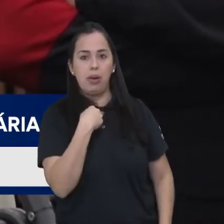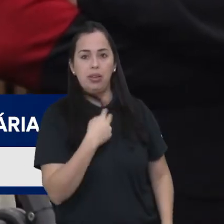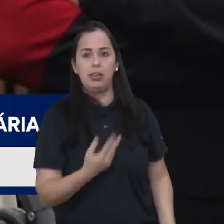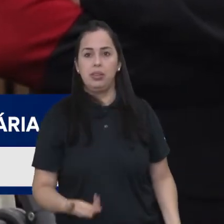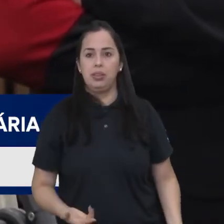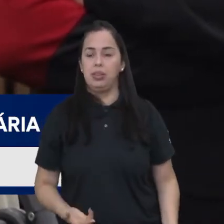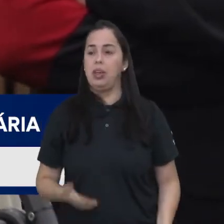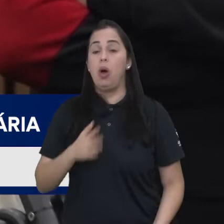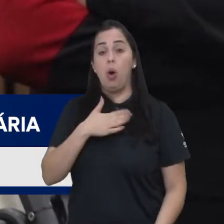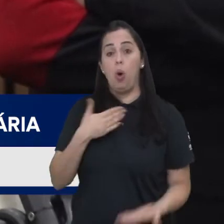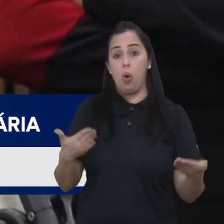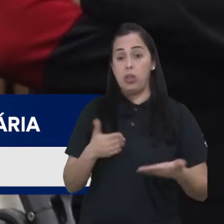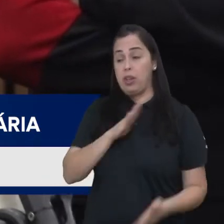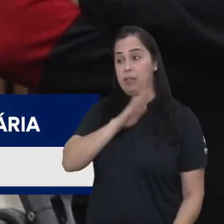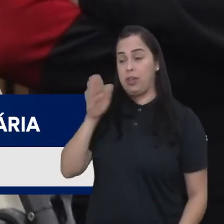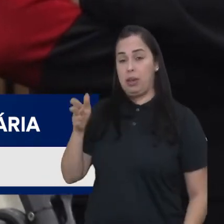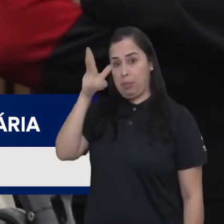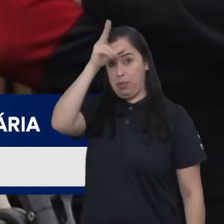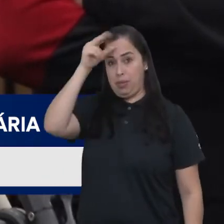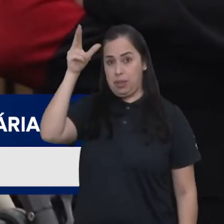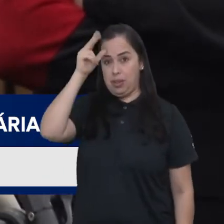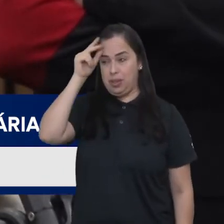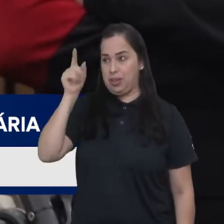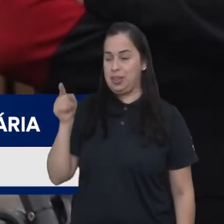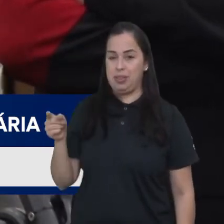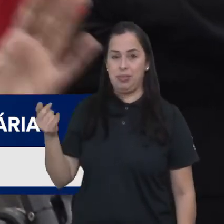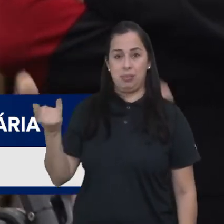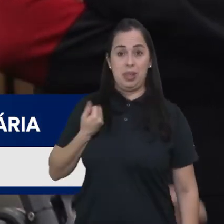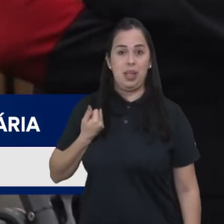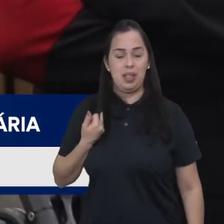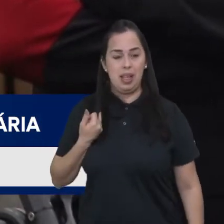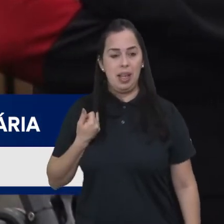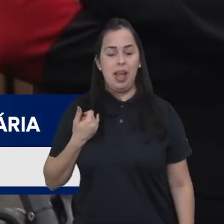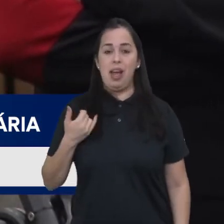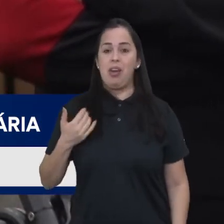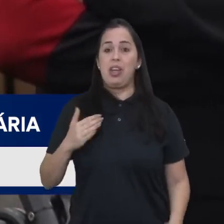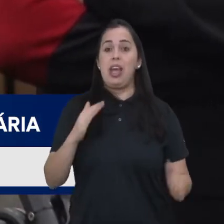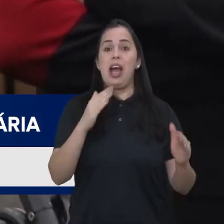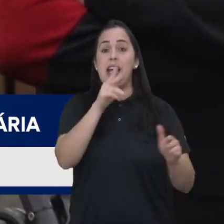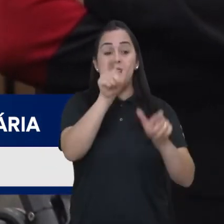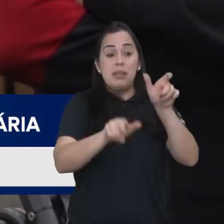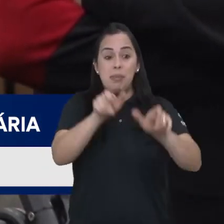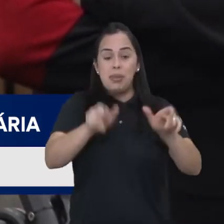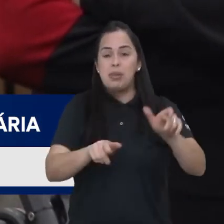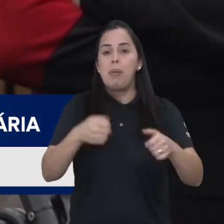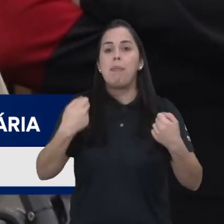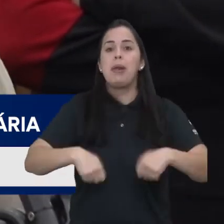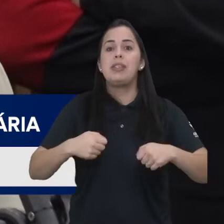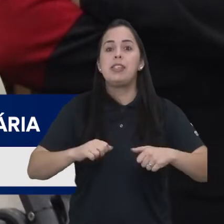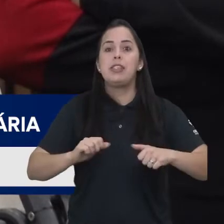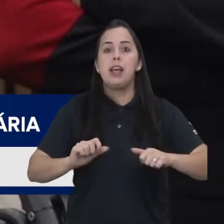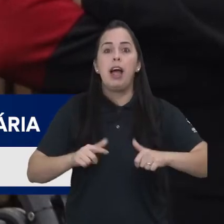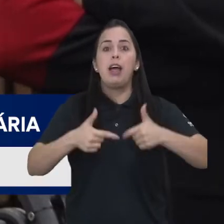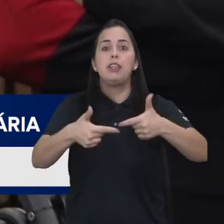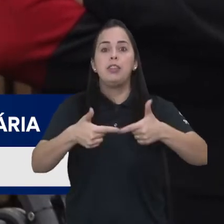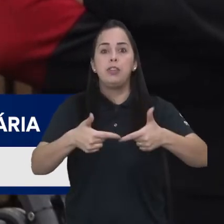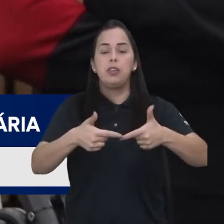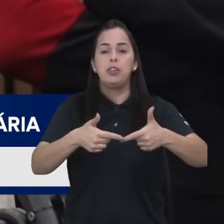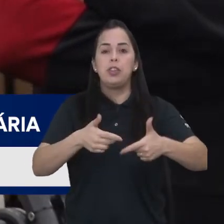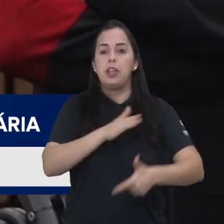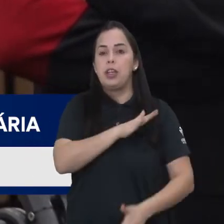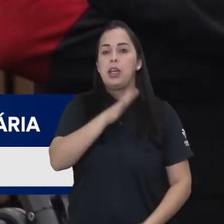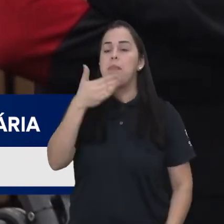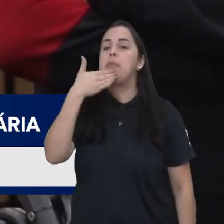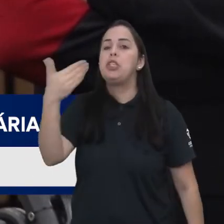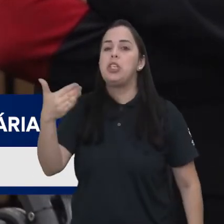Prefeitura, hoje nós estivemos lá, eles falaram que os moradores têm que se virar em pôr água. Tá? Eu vou na sua